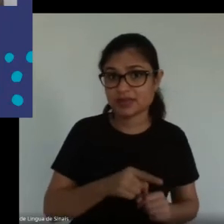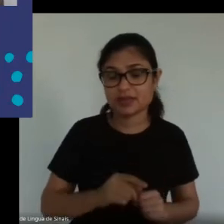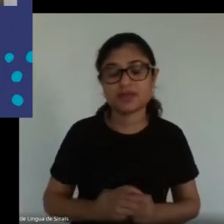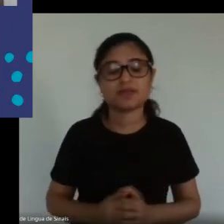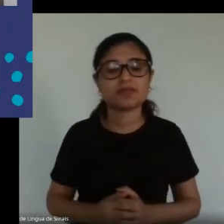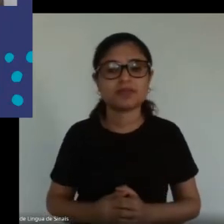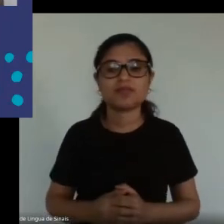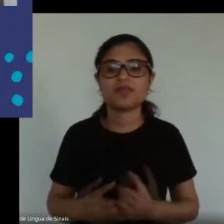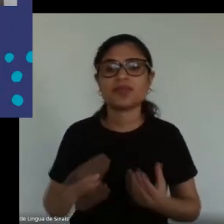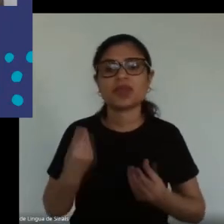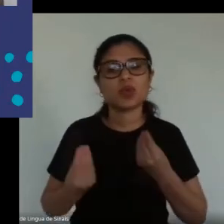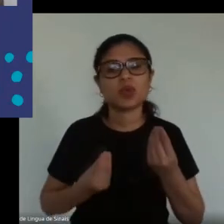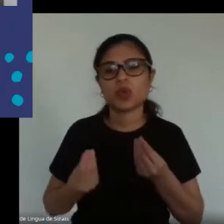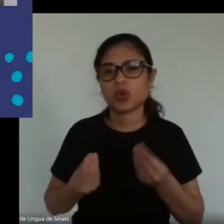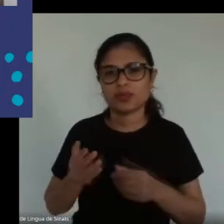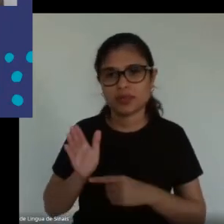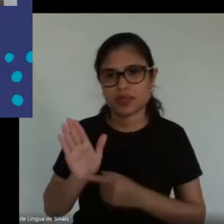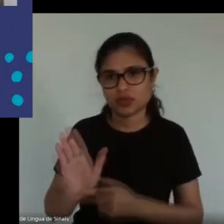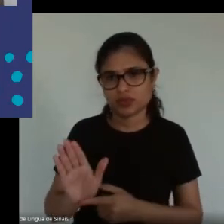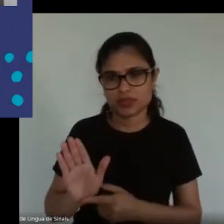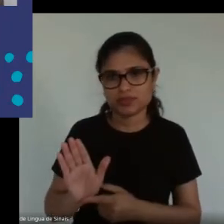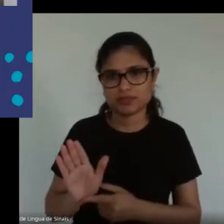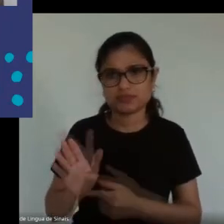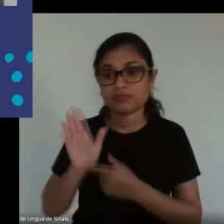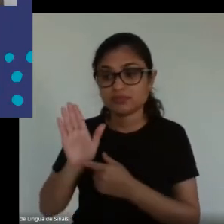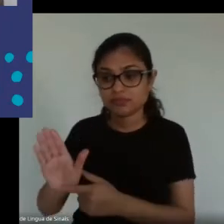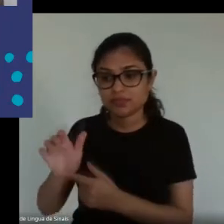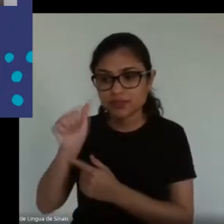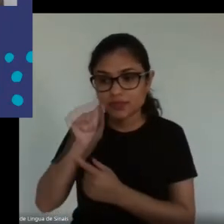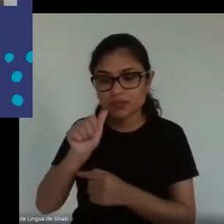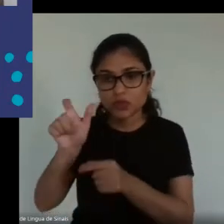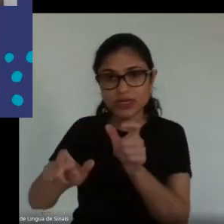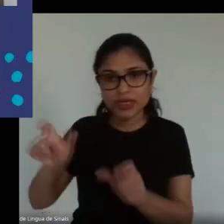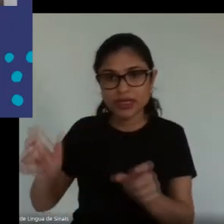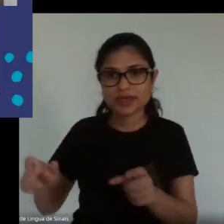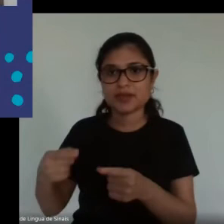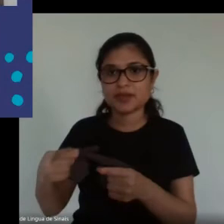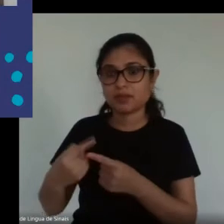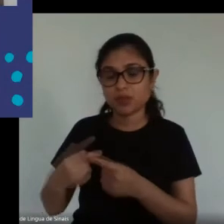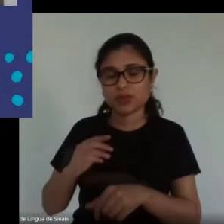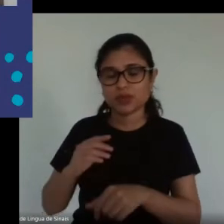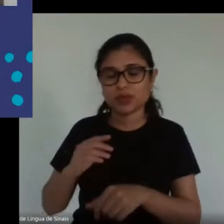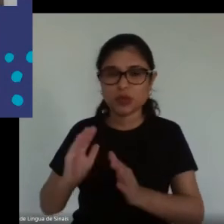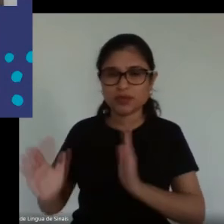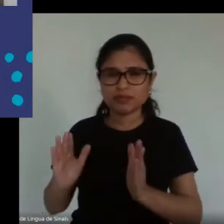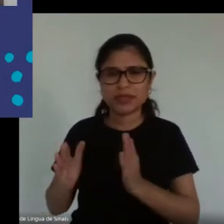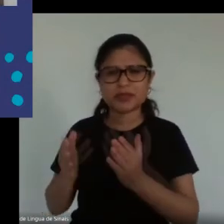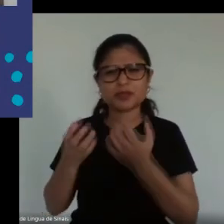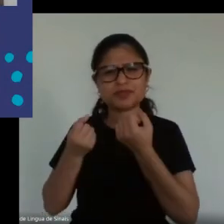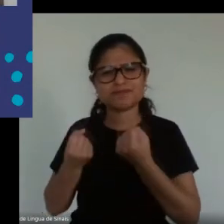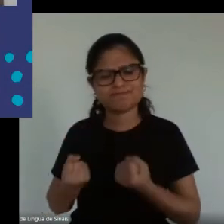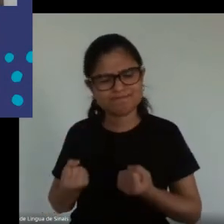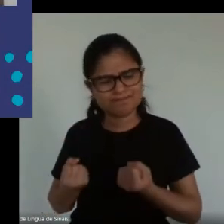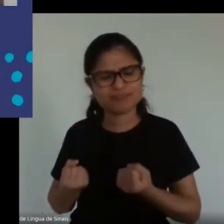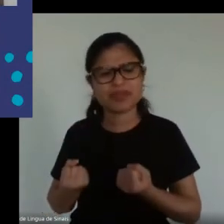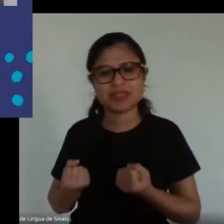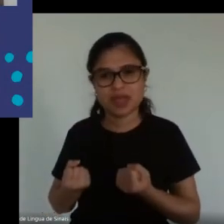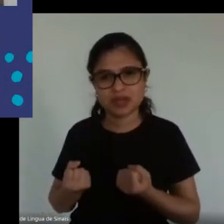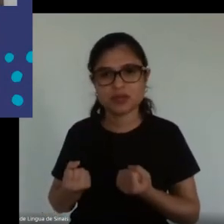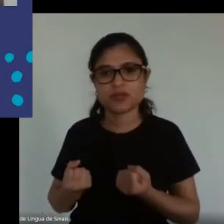auxiliar? É ajudando essas mulheres que, olha, é um momento de sobrecarga e você tem que ver o